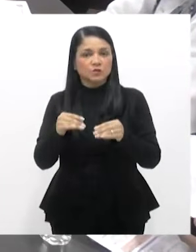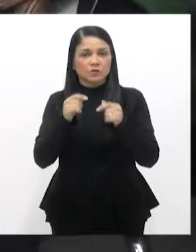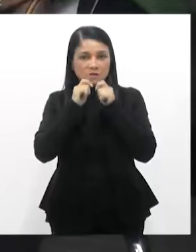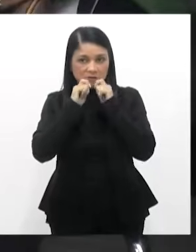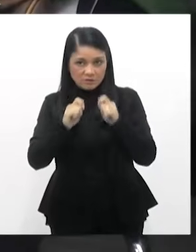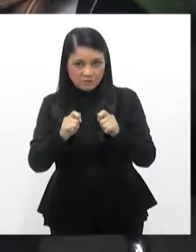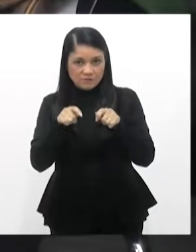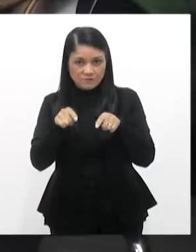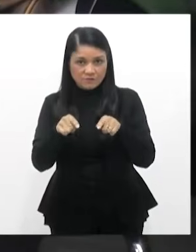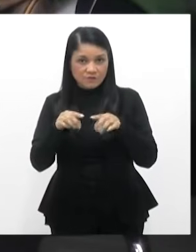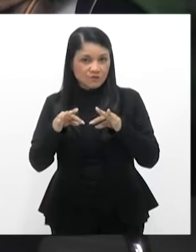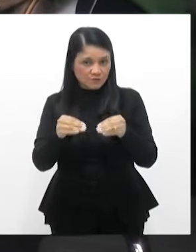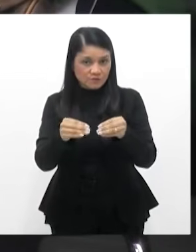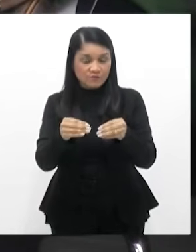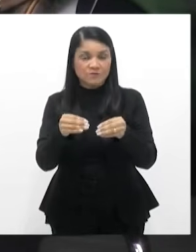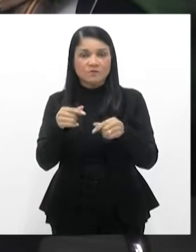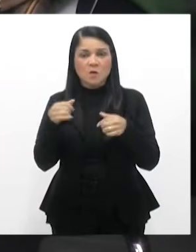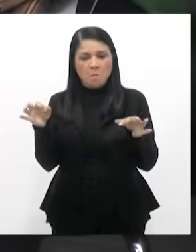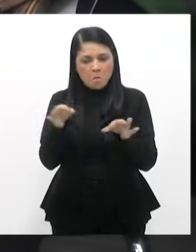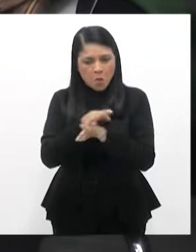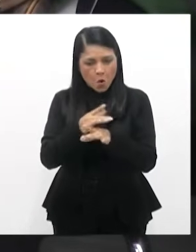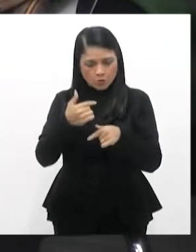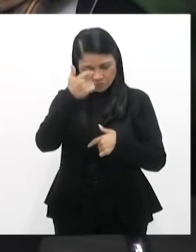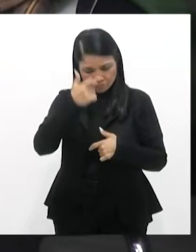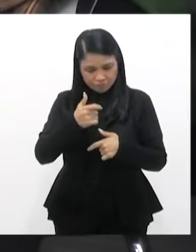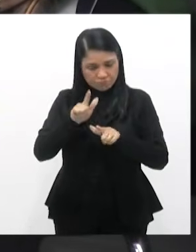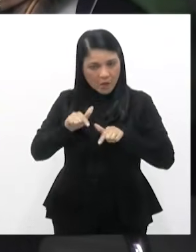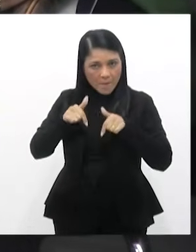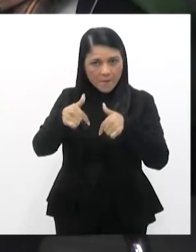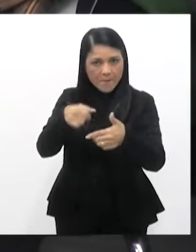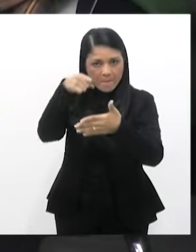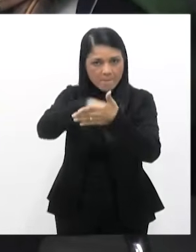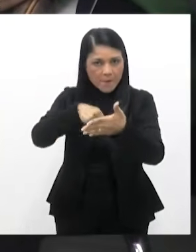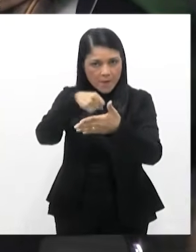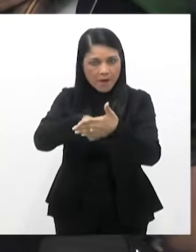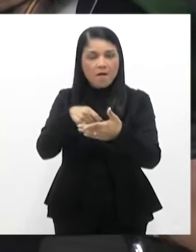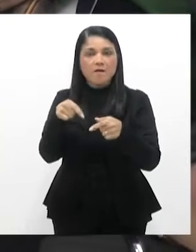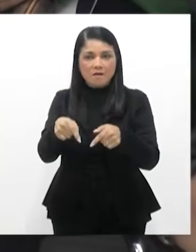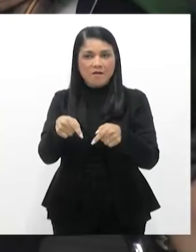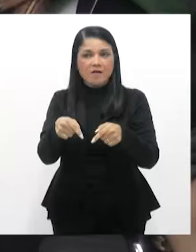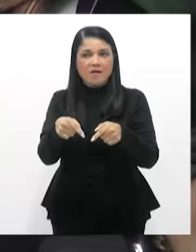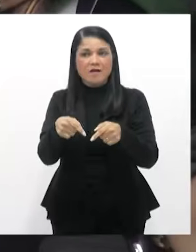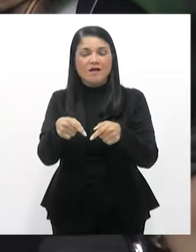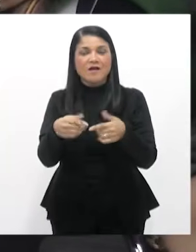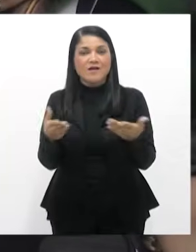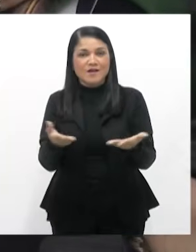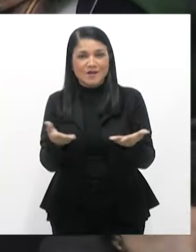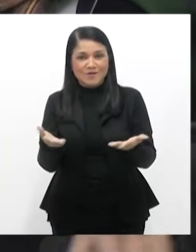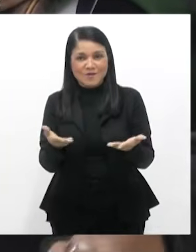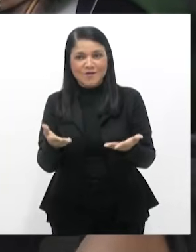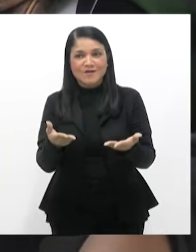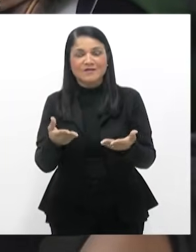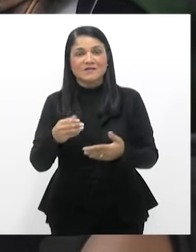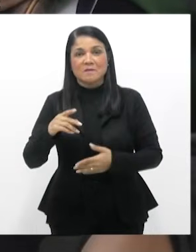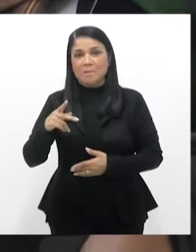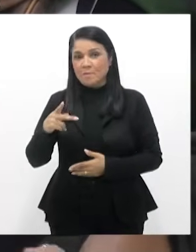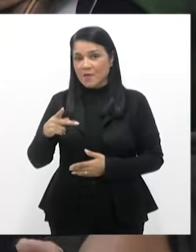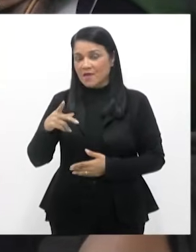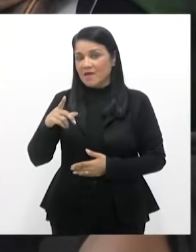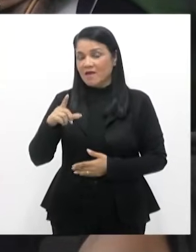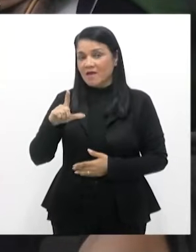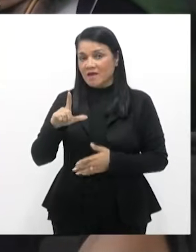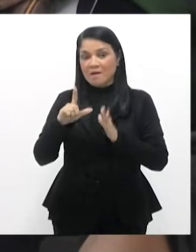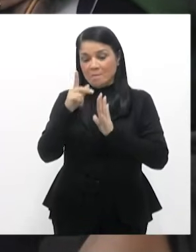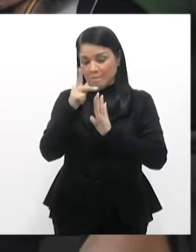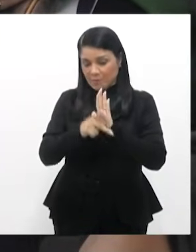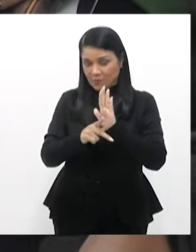assessores. Dizer que estou pronto para enfrentar essa batalha, essa labuta, principalmente já chegando já nessa PLC aqui, que já é